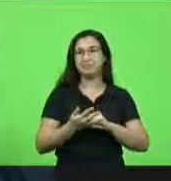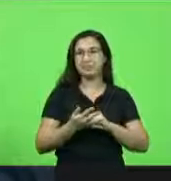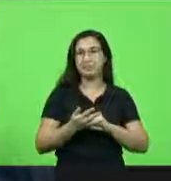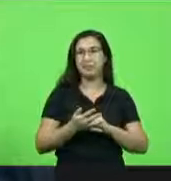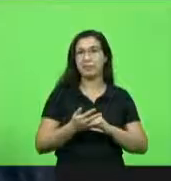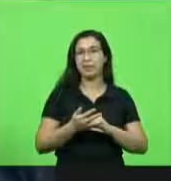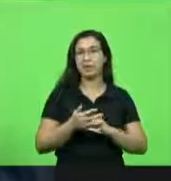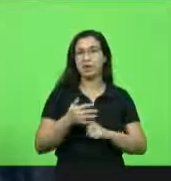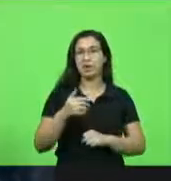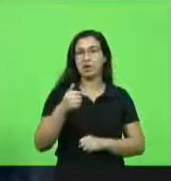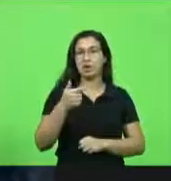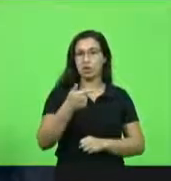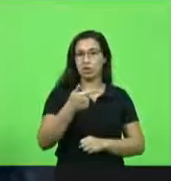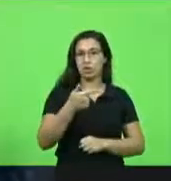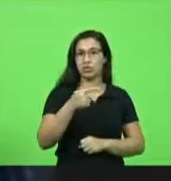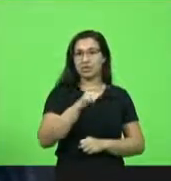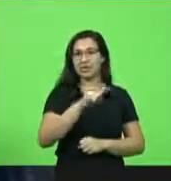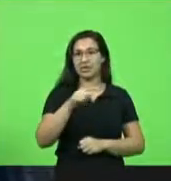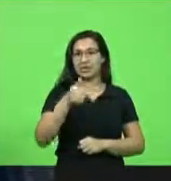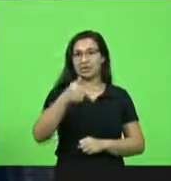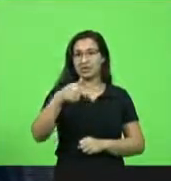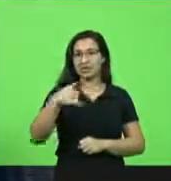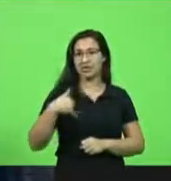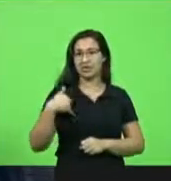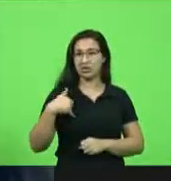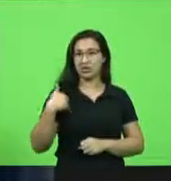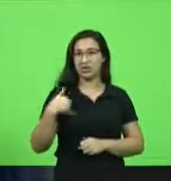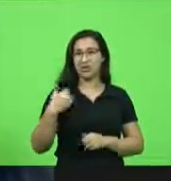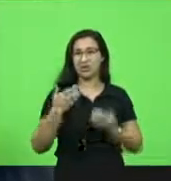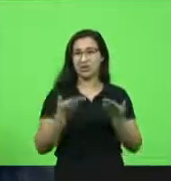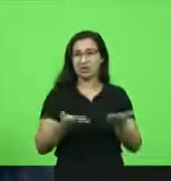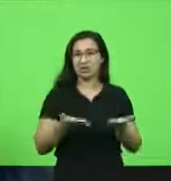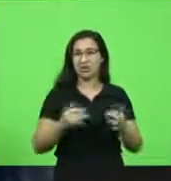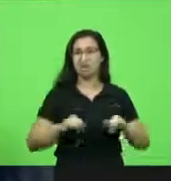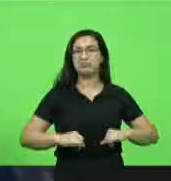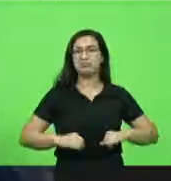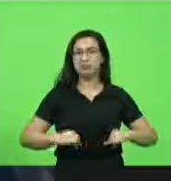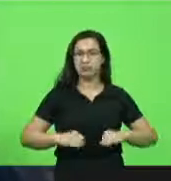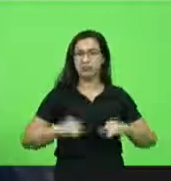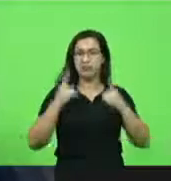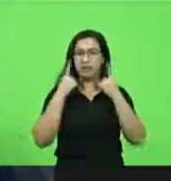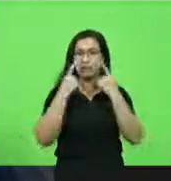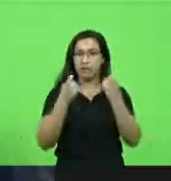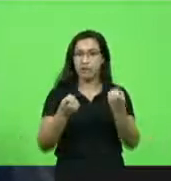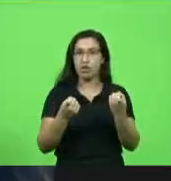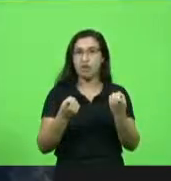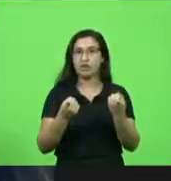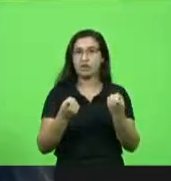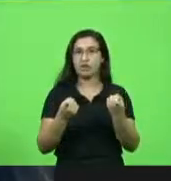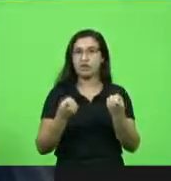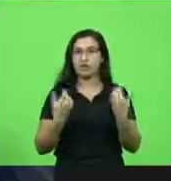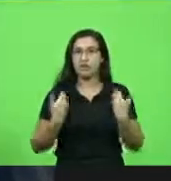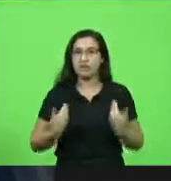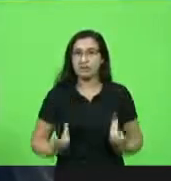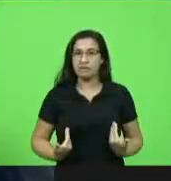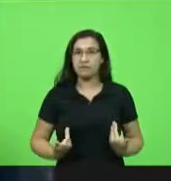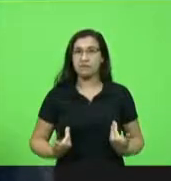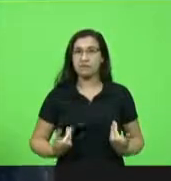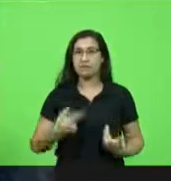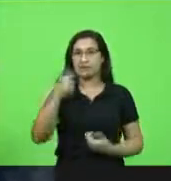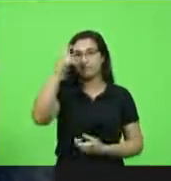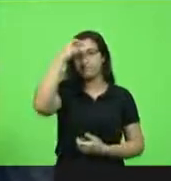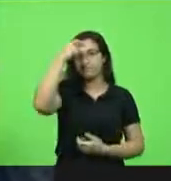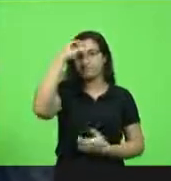a 17 anos que poderão somar as vítimas de violência física, emocional e sexual